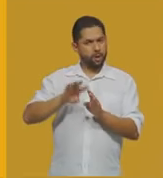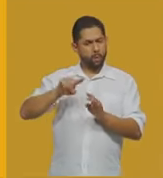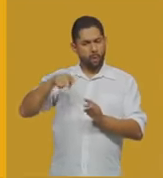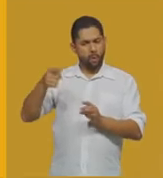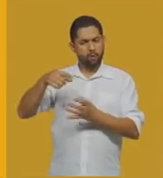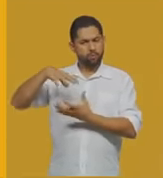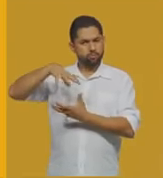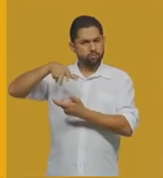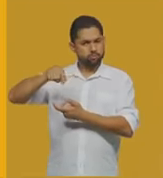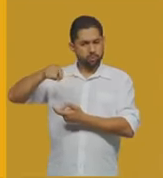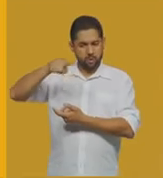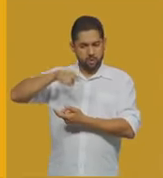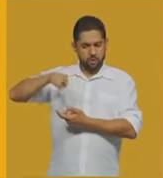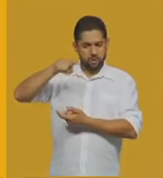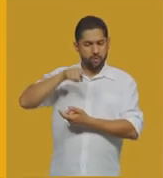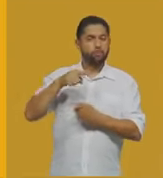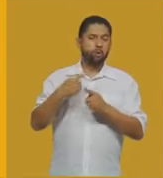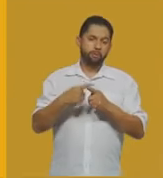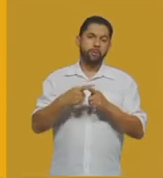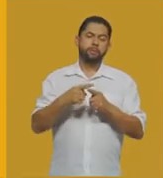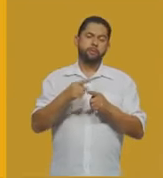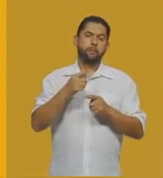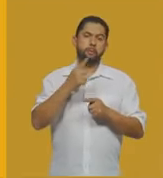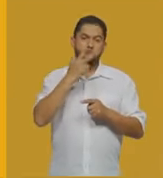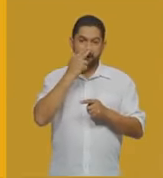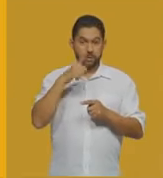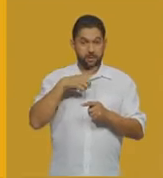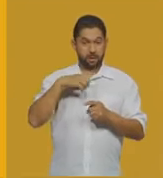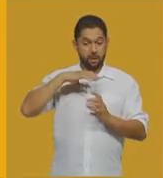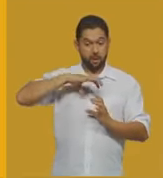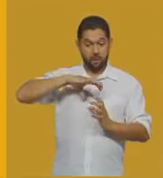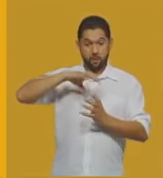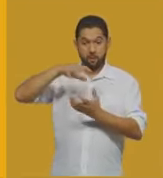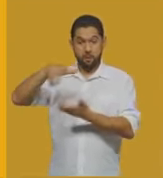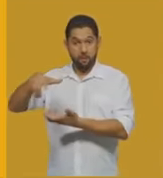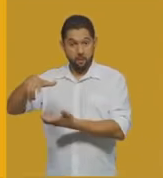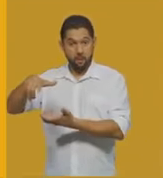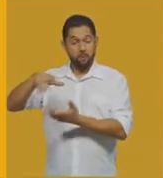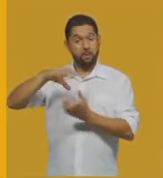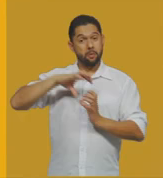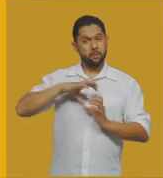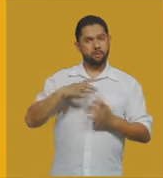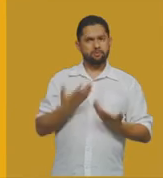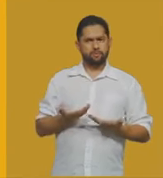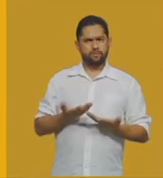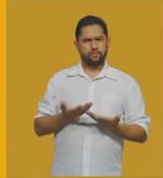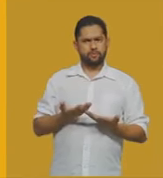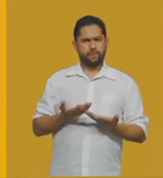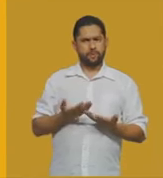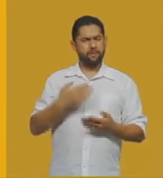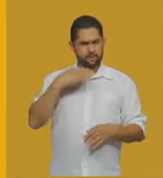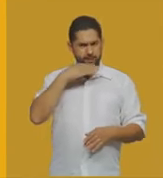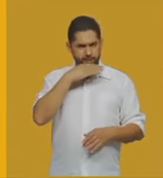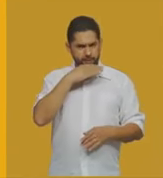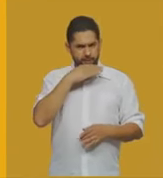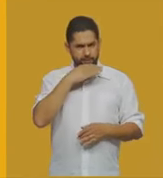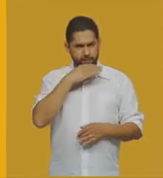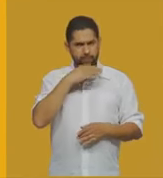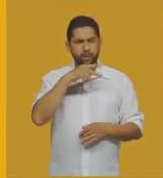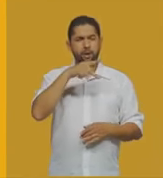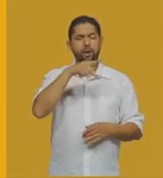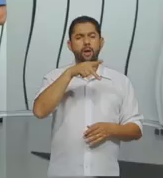para frente e hora vai para trás, tá vendo? Olha só. Então, Ptolomeu buscou um jeito